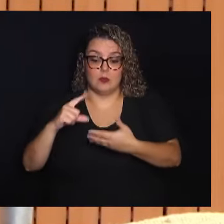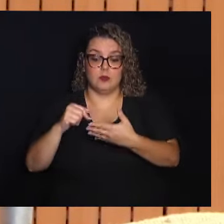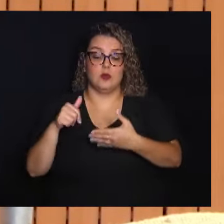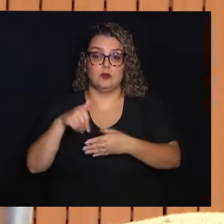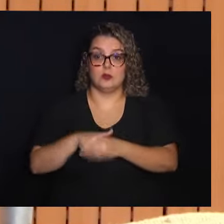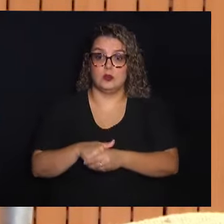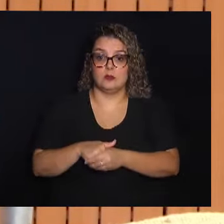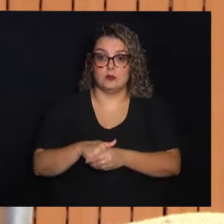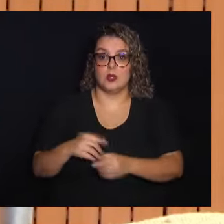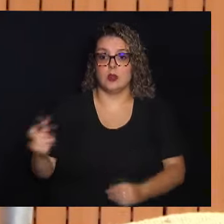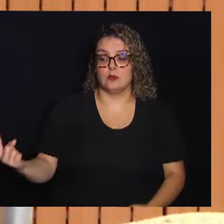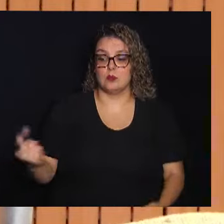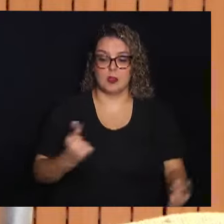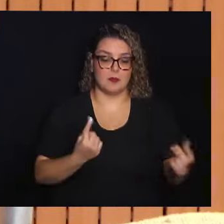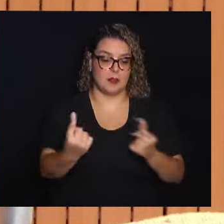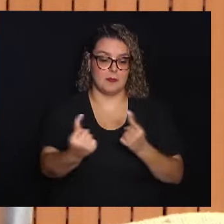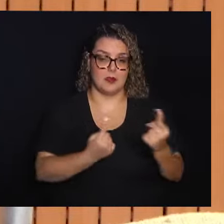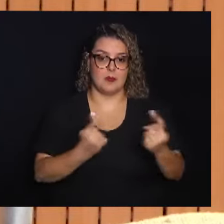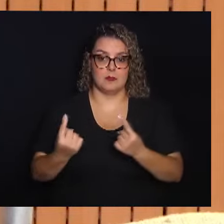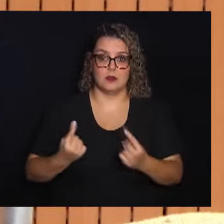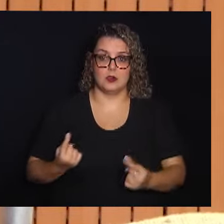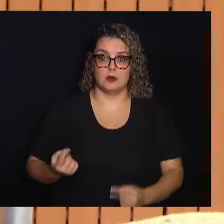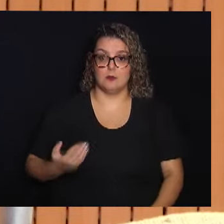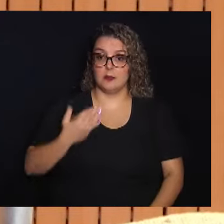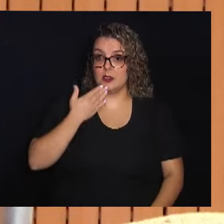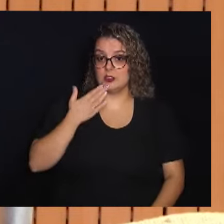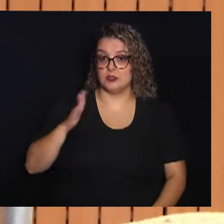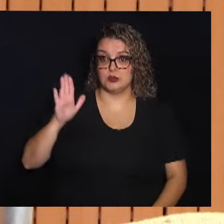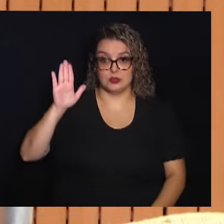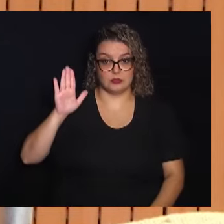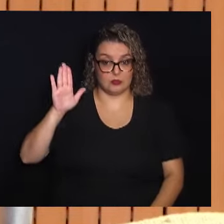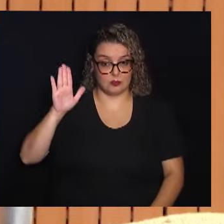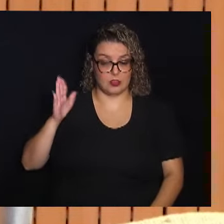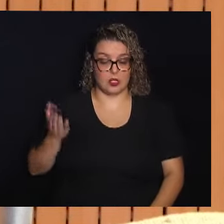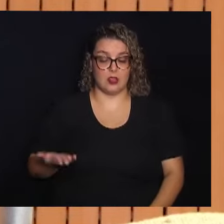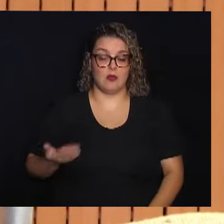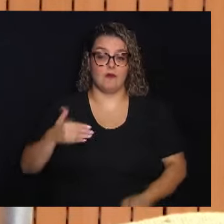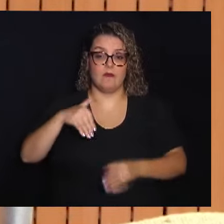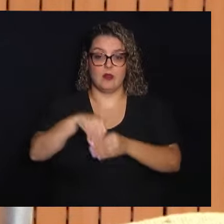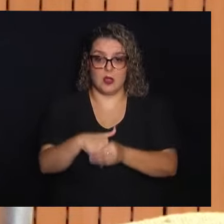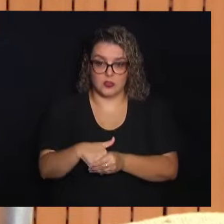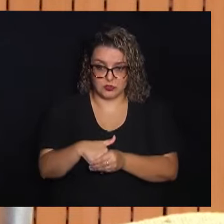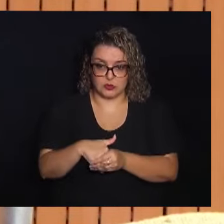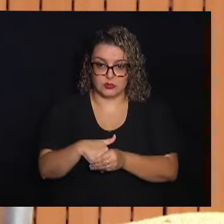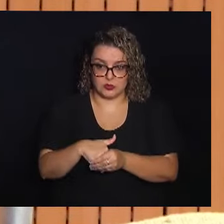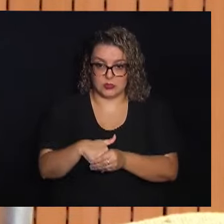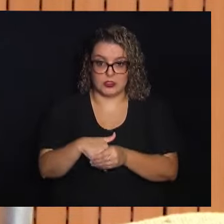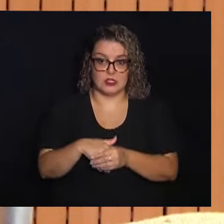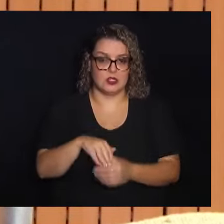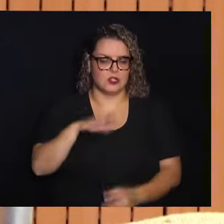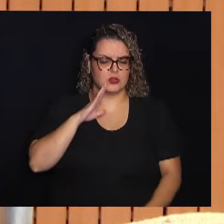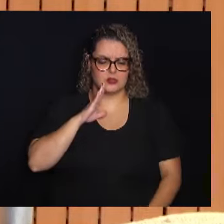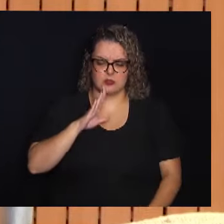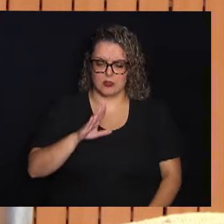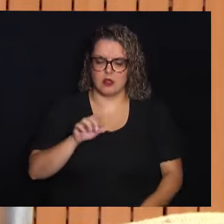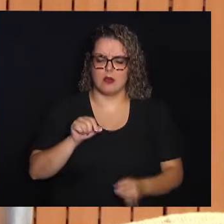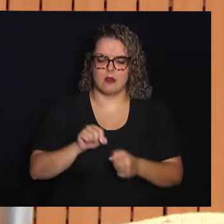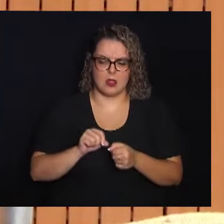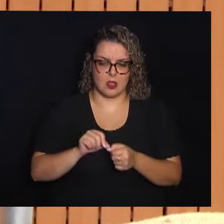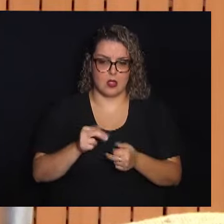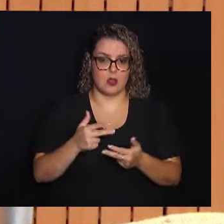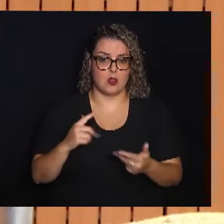eleição apareciam por lá candidatos a votos e juravam que fariam alguma coisa por